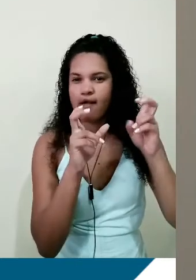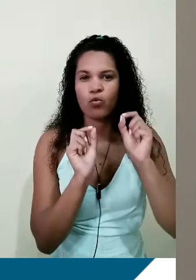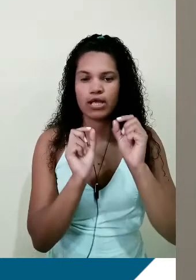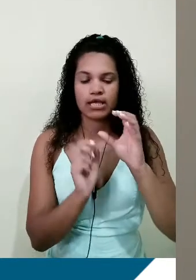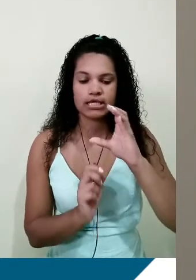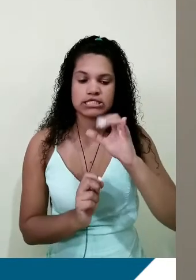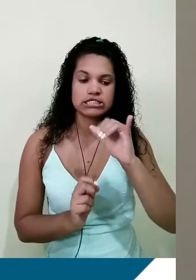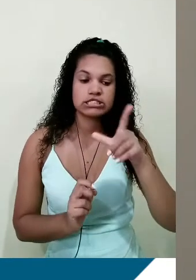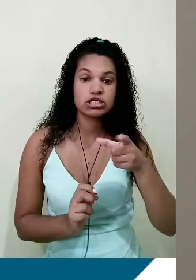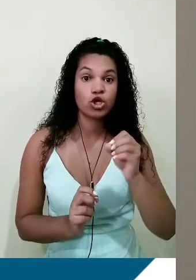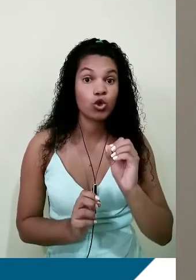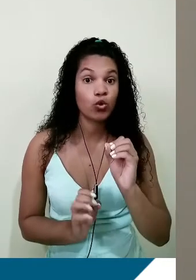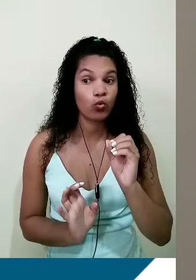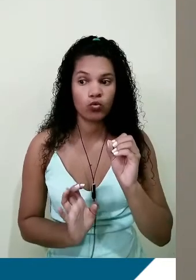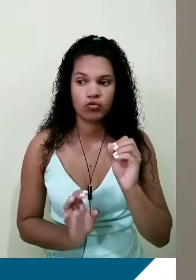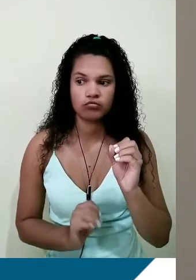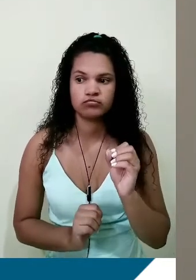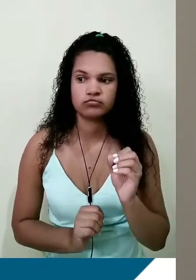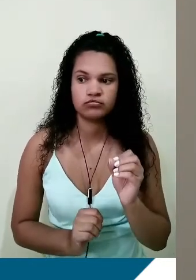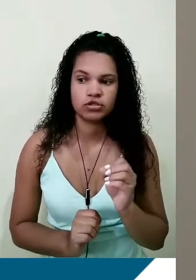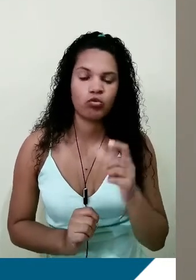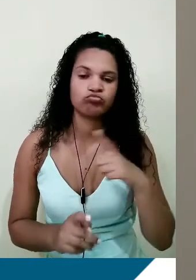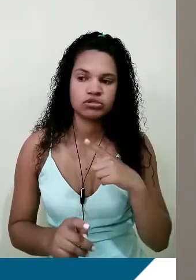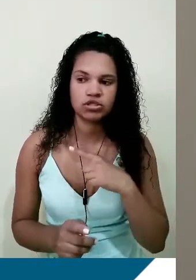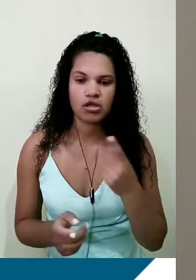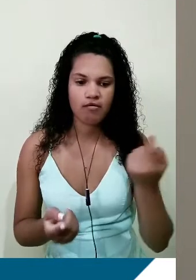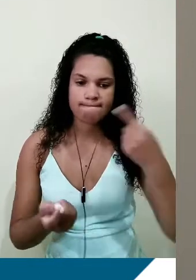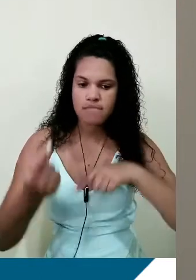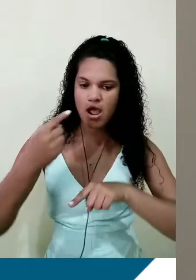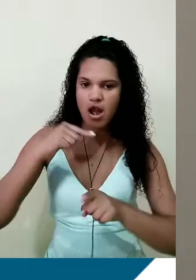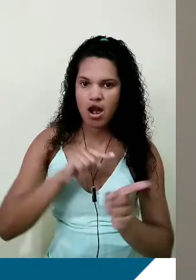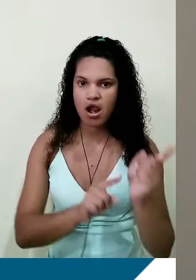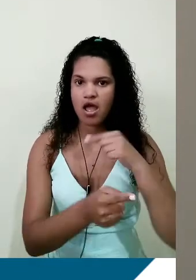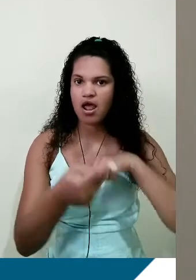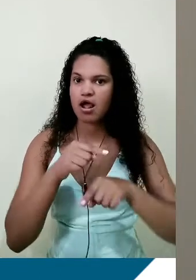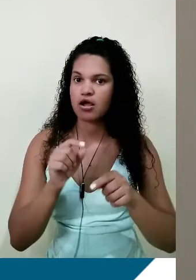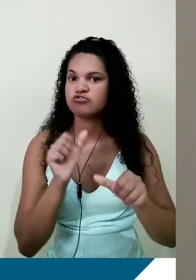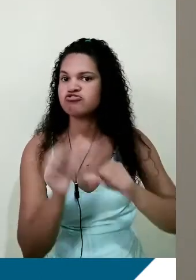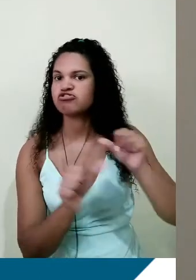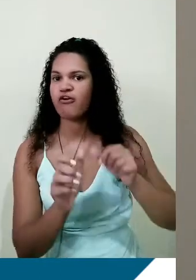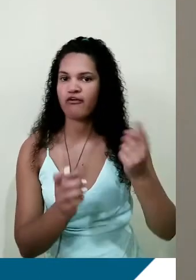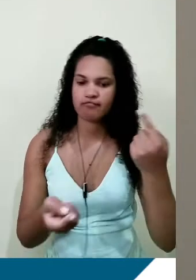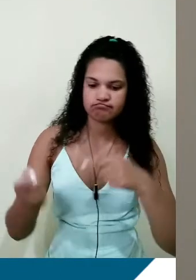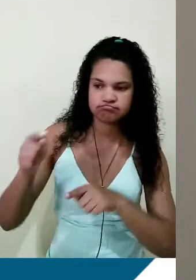nós temos ciclos de convecção. E nós vemos a